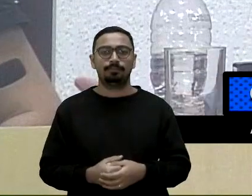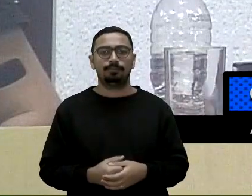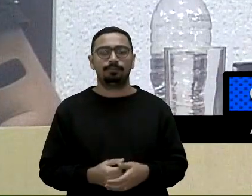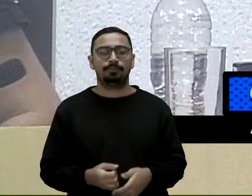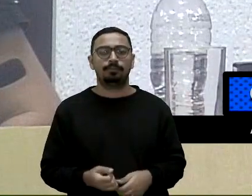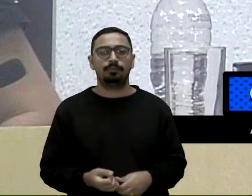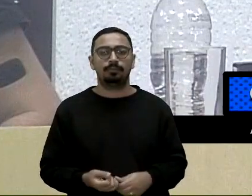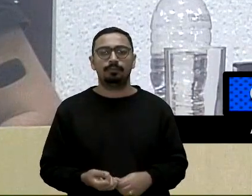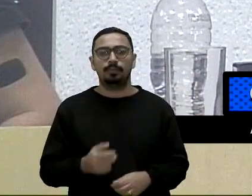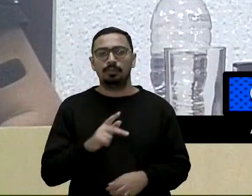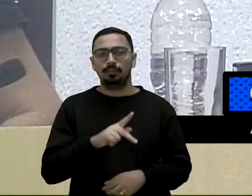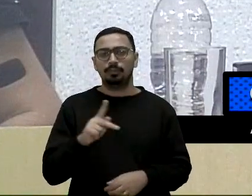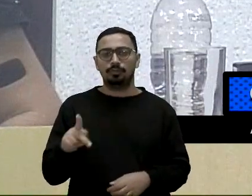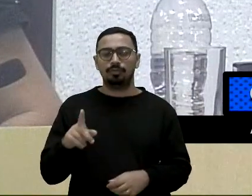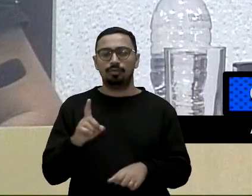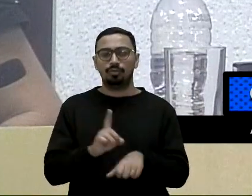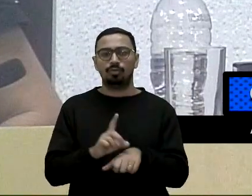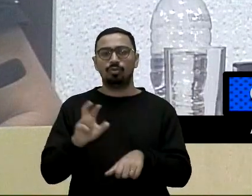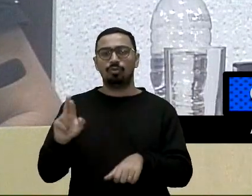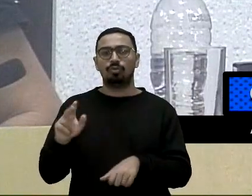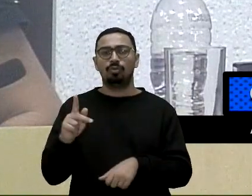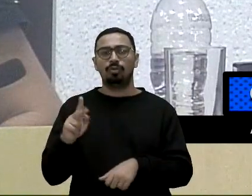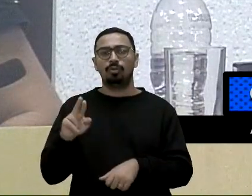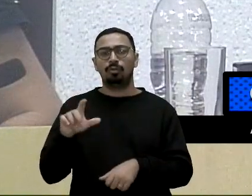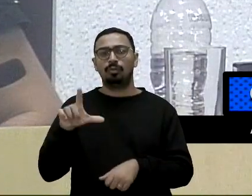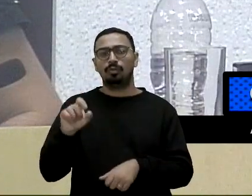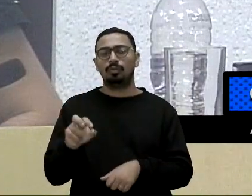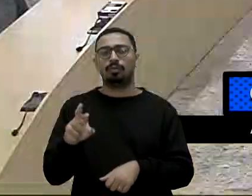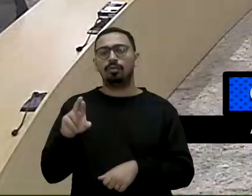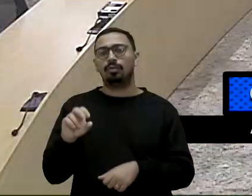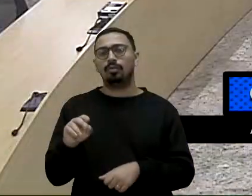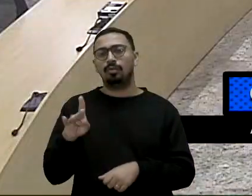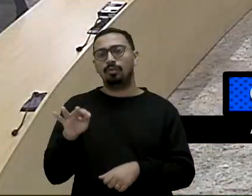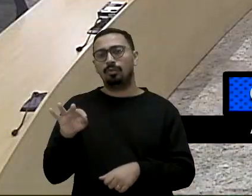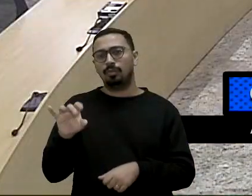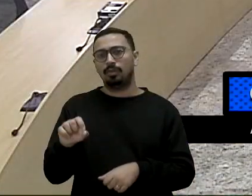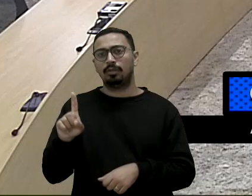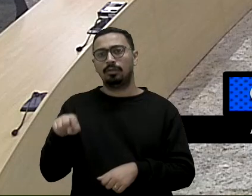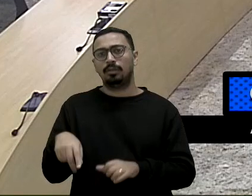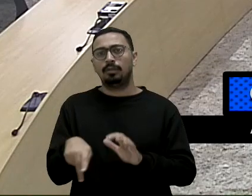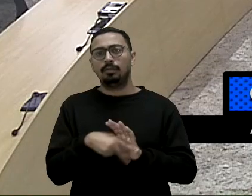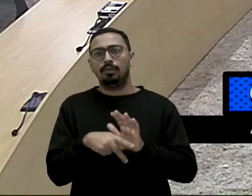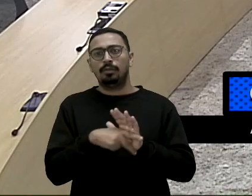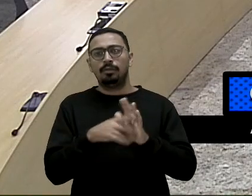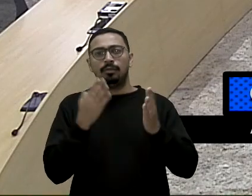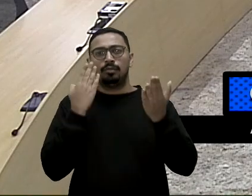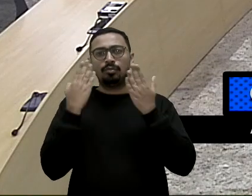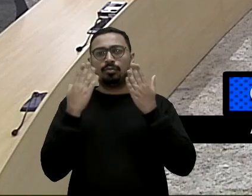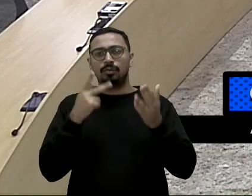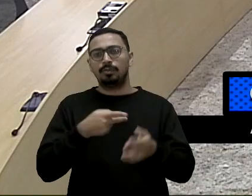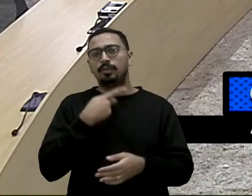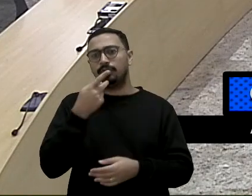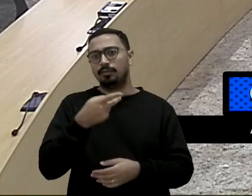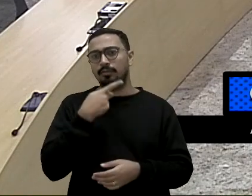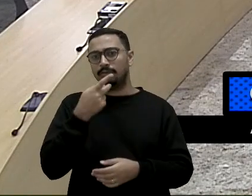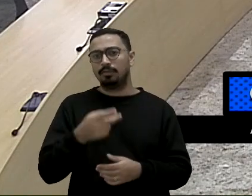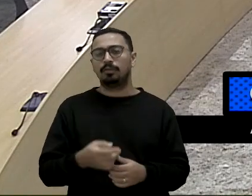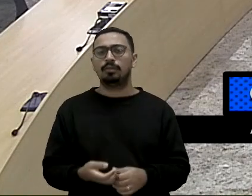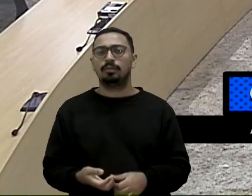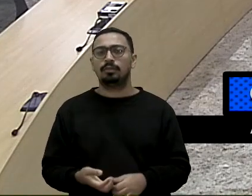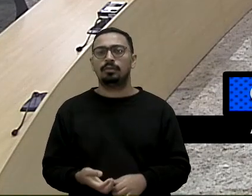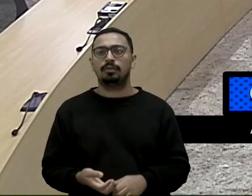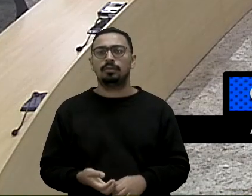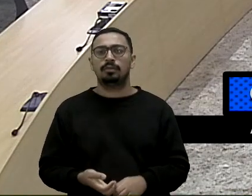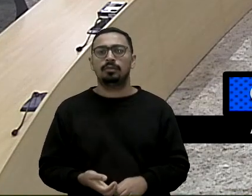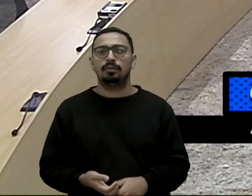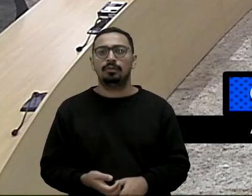professor Dr. Paulo Roberto, do diretor do Departamento de Psicologia, para fazer a sua fala, por favor. Não, onde o senhor preferir? Prefere